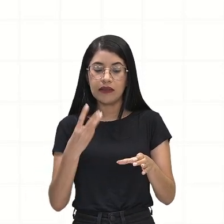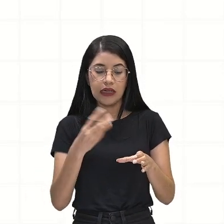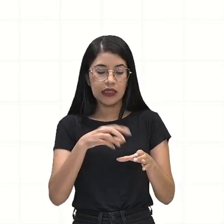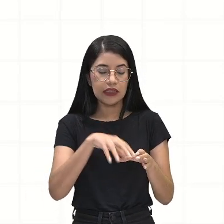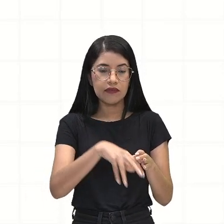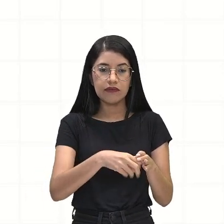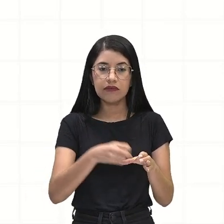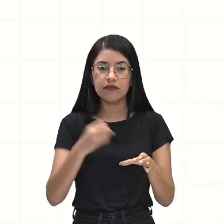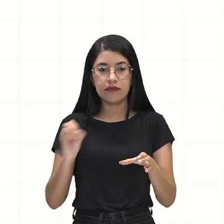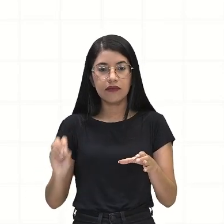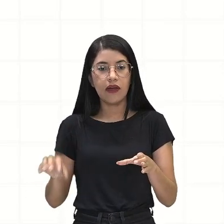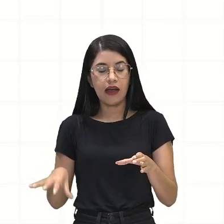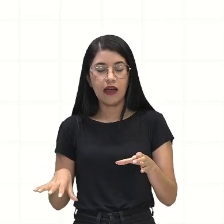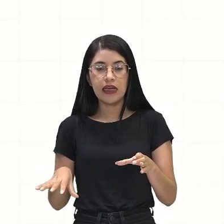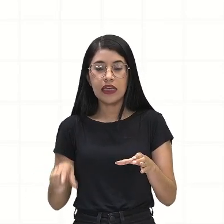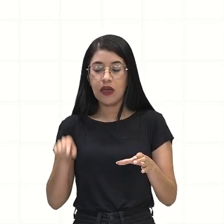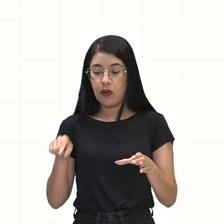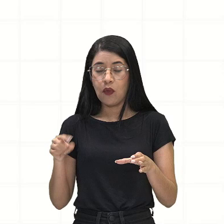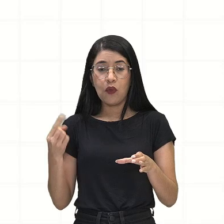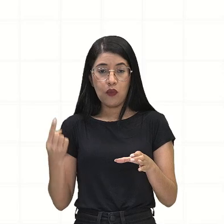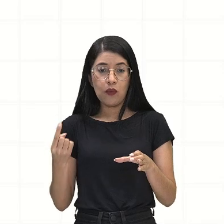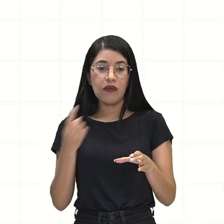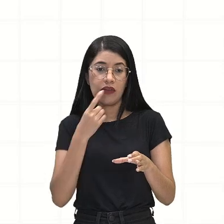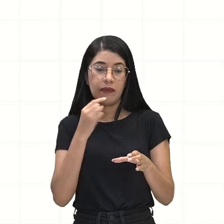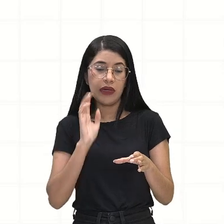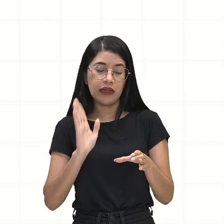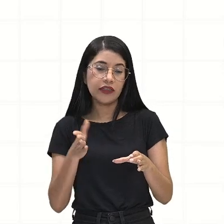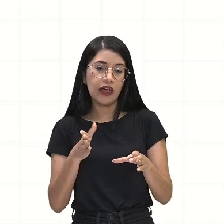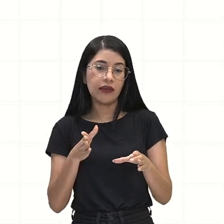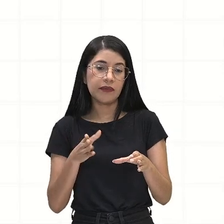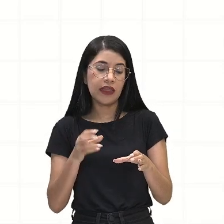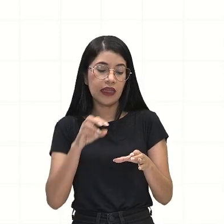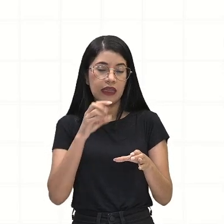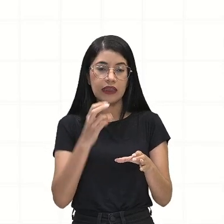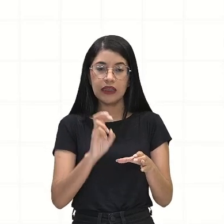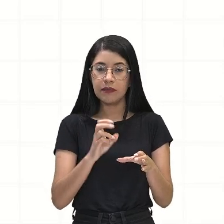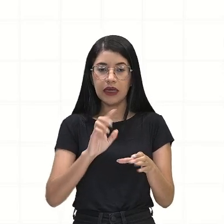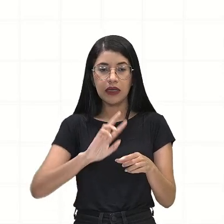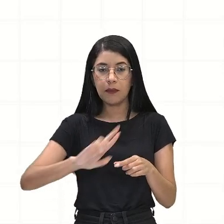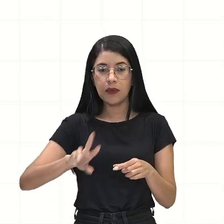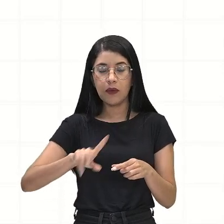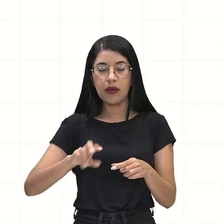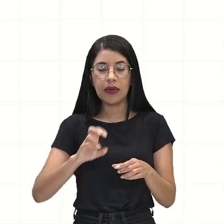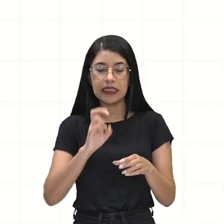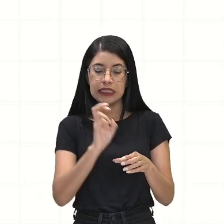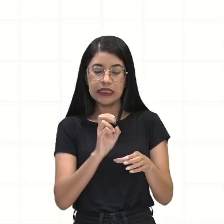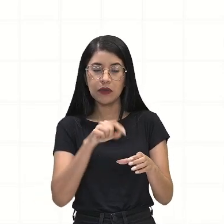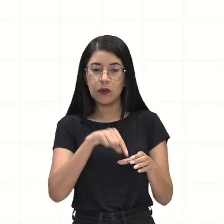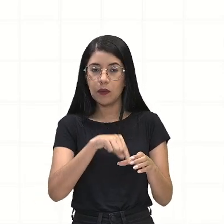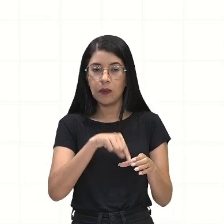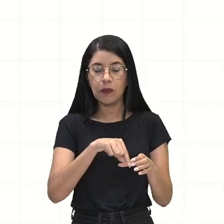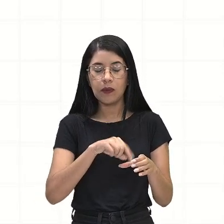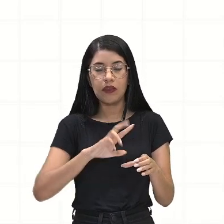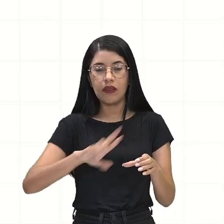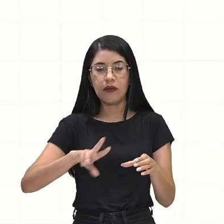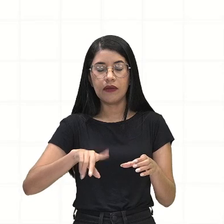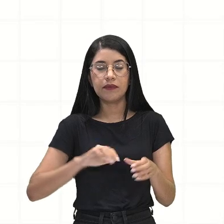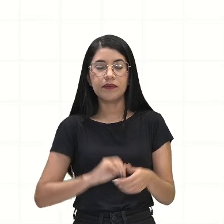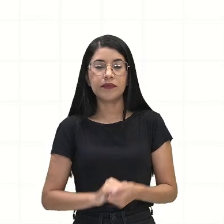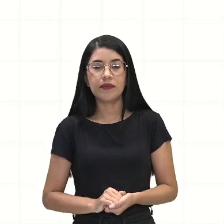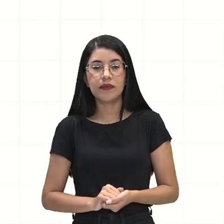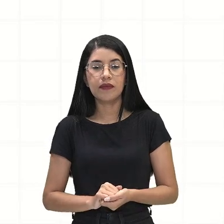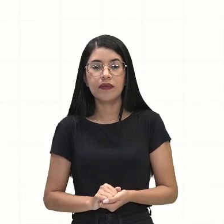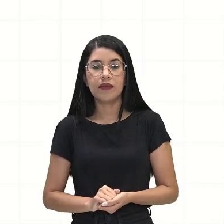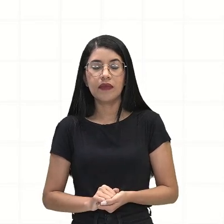retirar e nem tenho mais 5 bolinhas na urna. Então, mudou tudo. Ou seja, quando eu calcular aqui